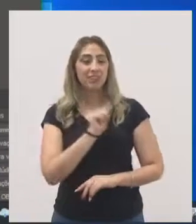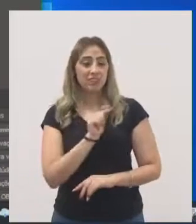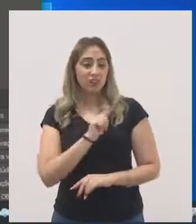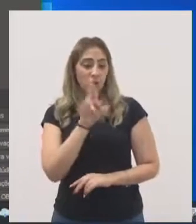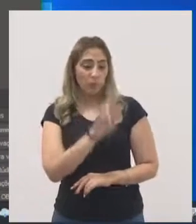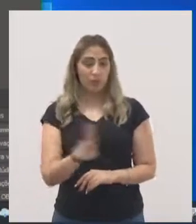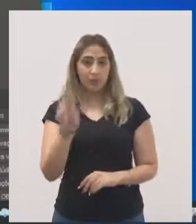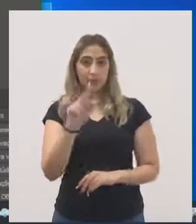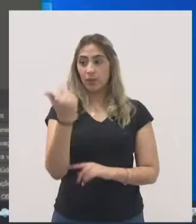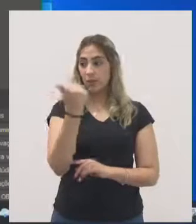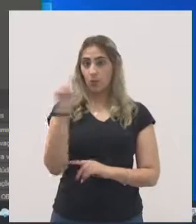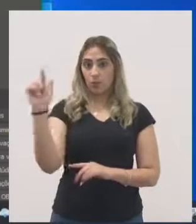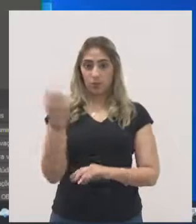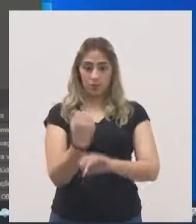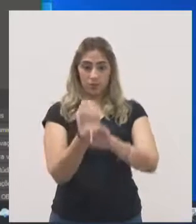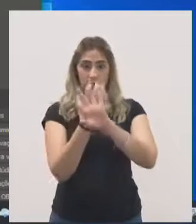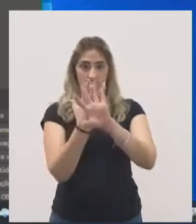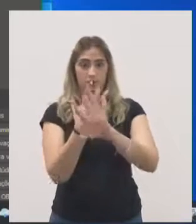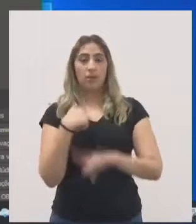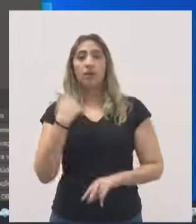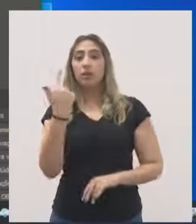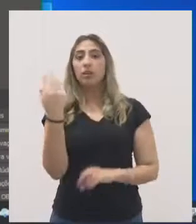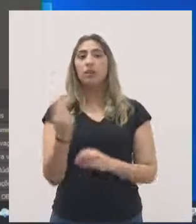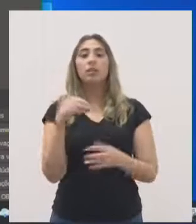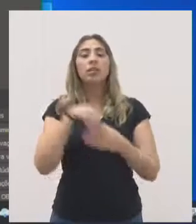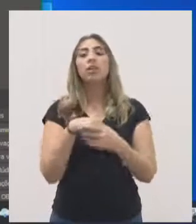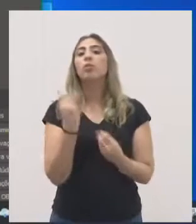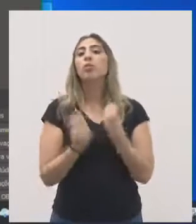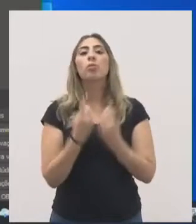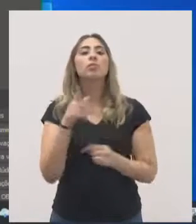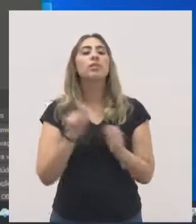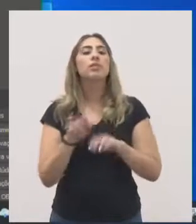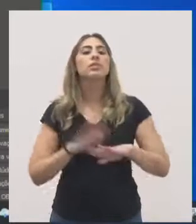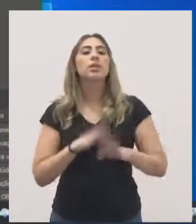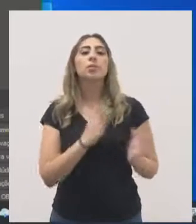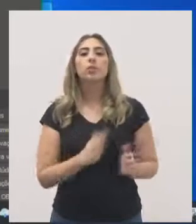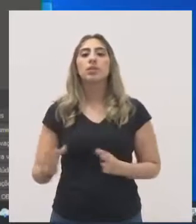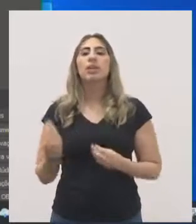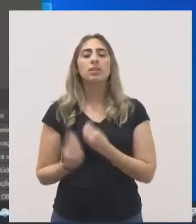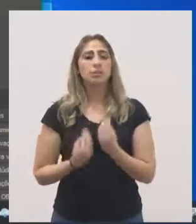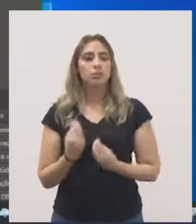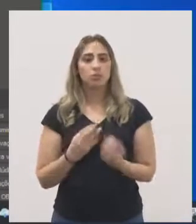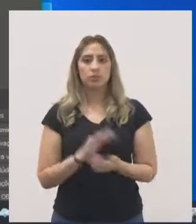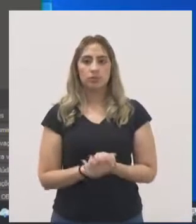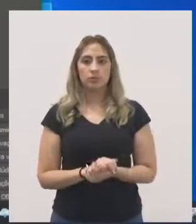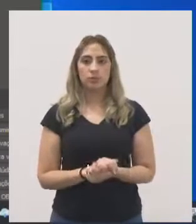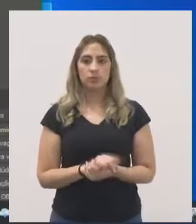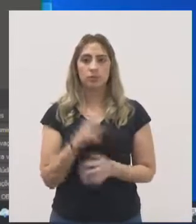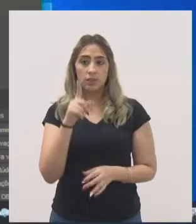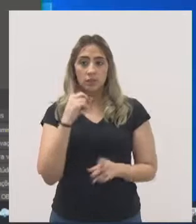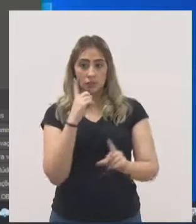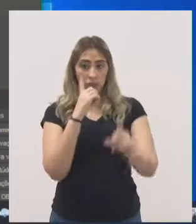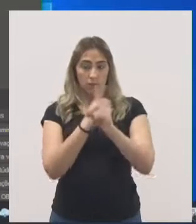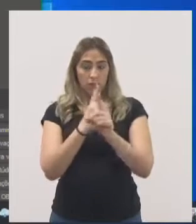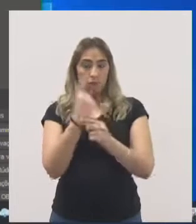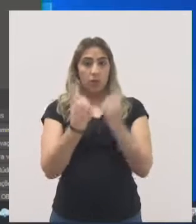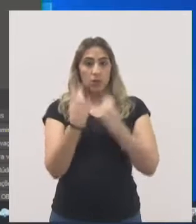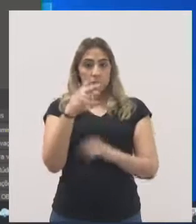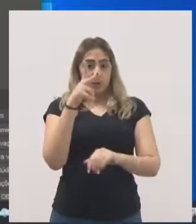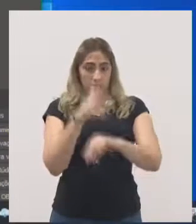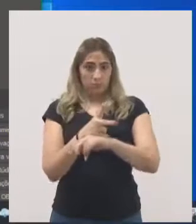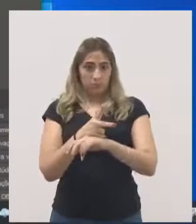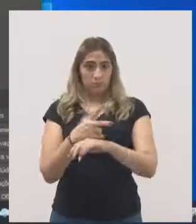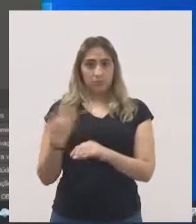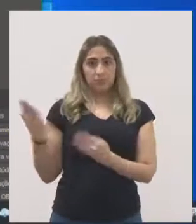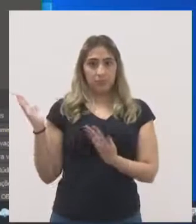usando outra webcam externa, você vai fazer o mesmo processo. Você vai encontrar qual é a sua webcam aqui e